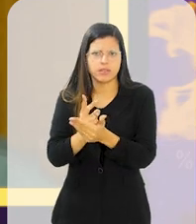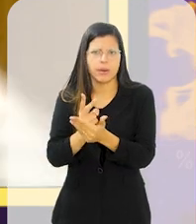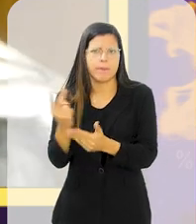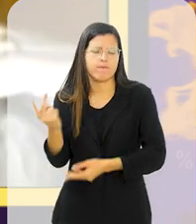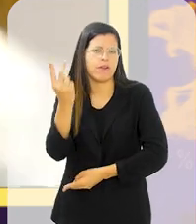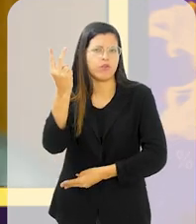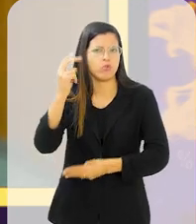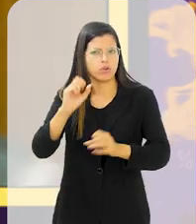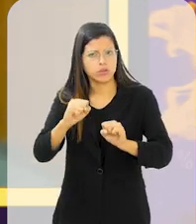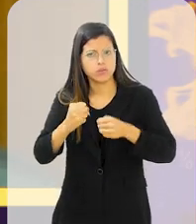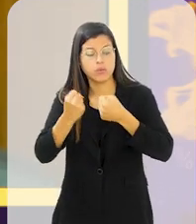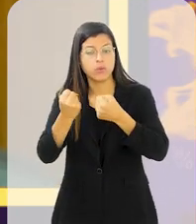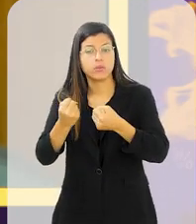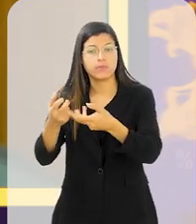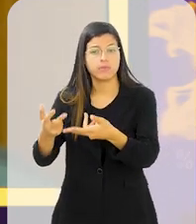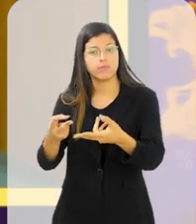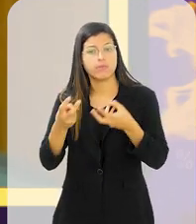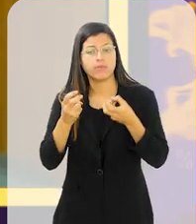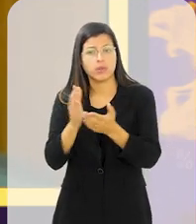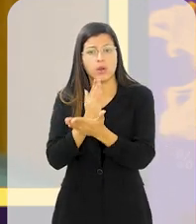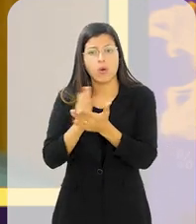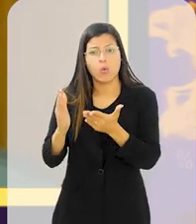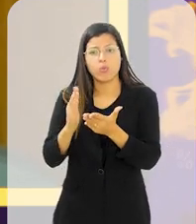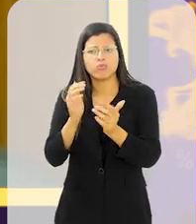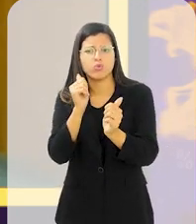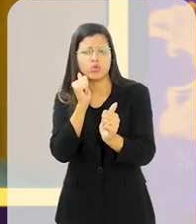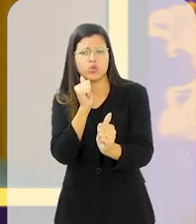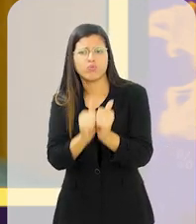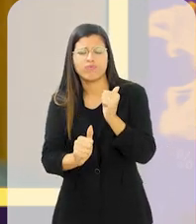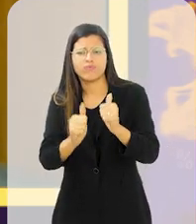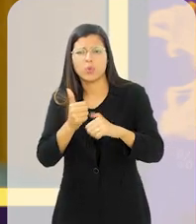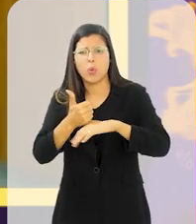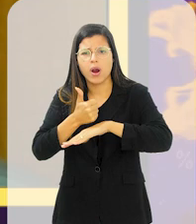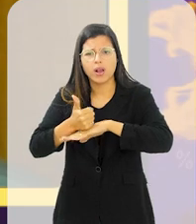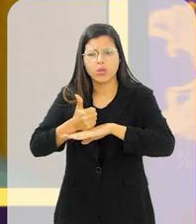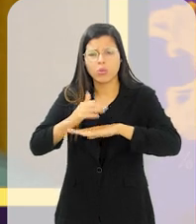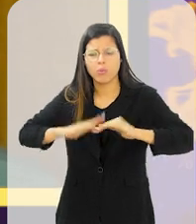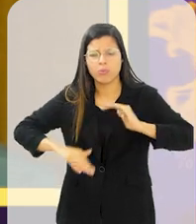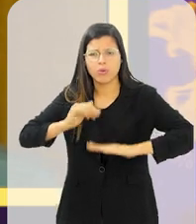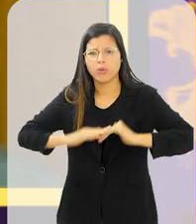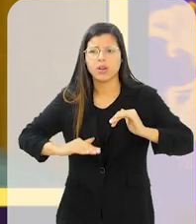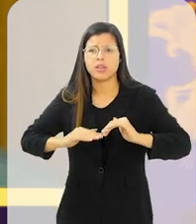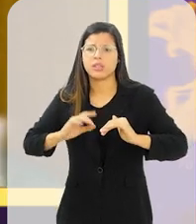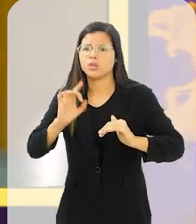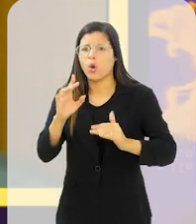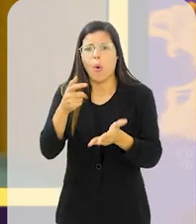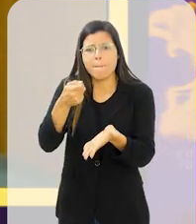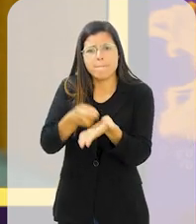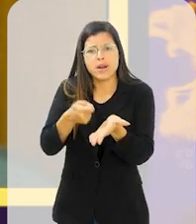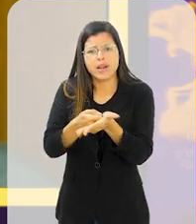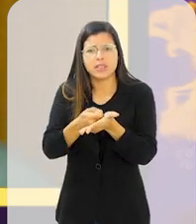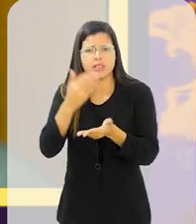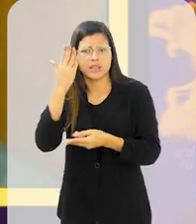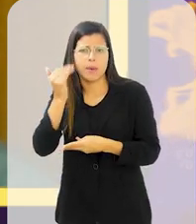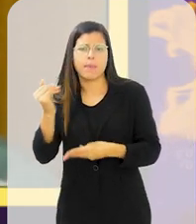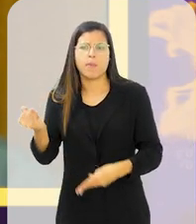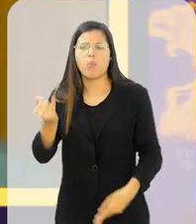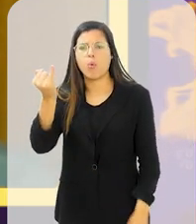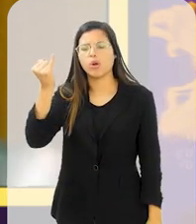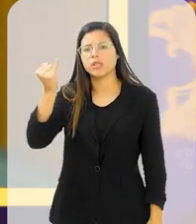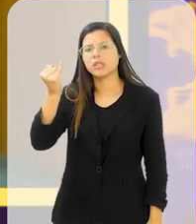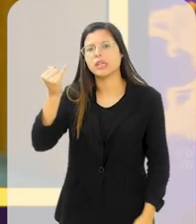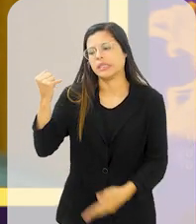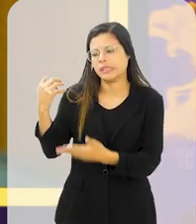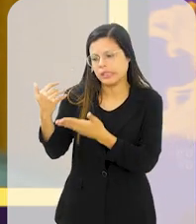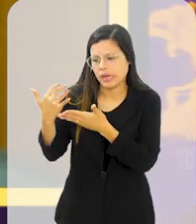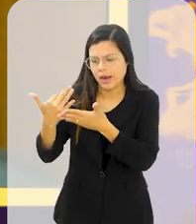dedicação. A gente percebe alguns jogadores que chegam para a seleção para cumprir um protocolo, porque sabem que isso é importante para a carreira, porque, querendo ou não, há